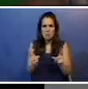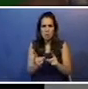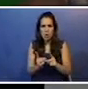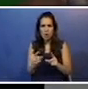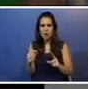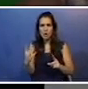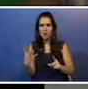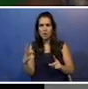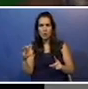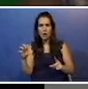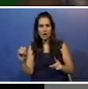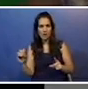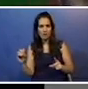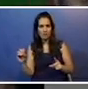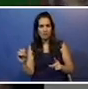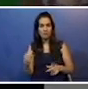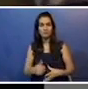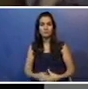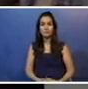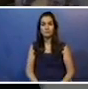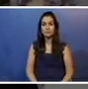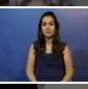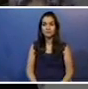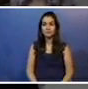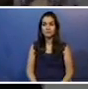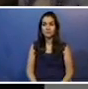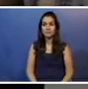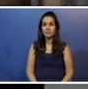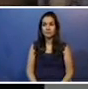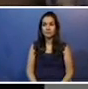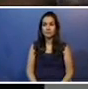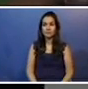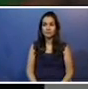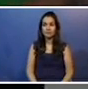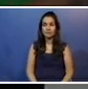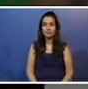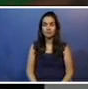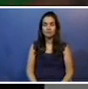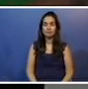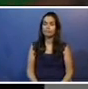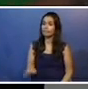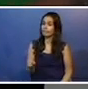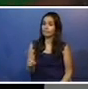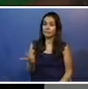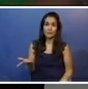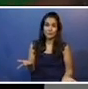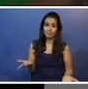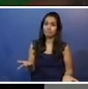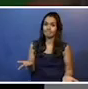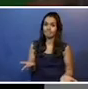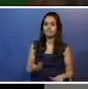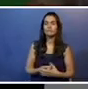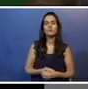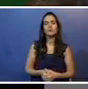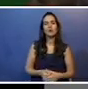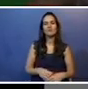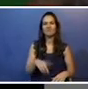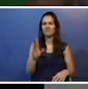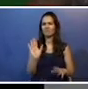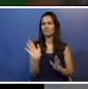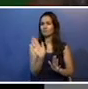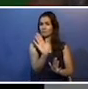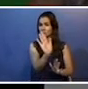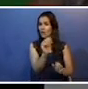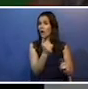o 50, menos 10. Então, olha aqui. 70 é menor do que 40? Não, né? Então, essa